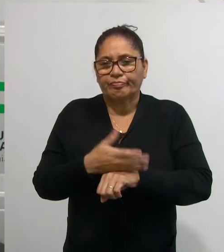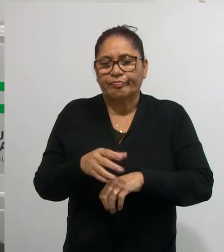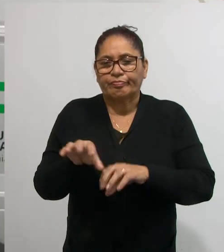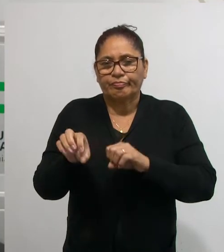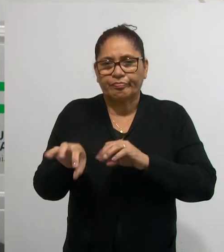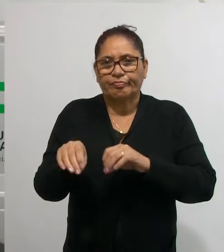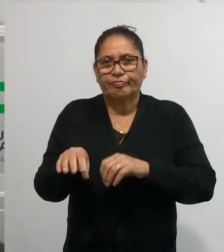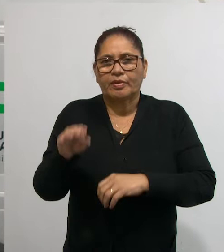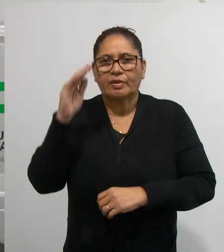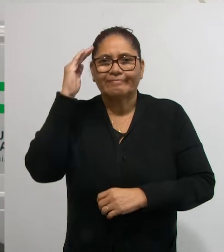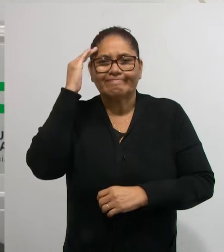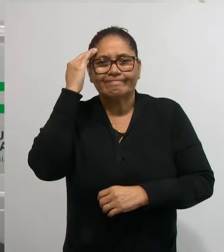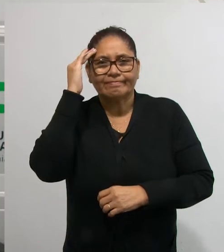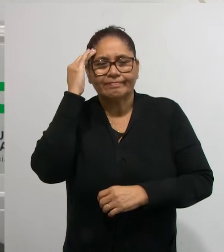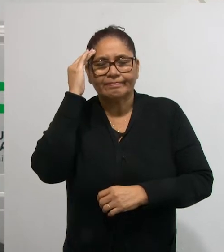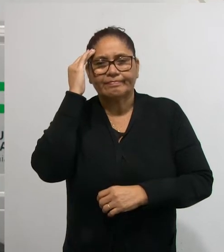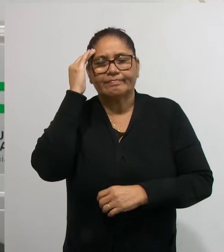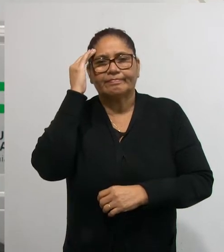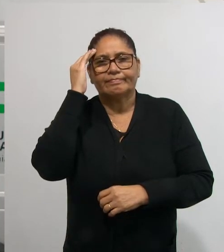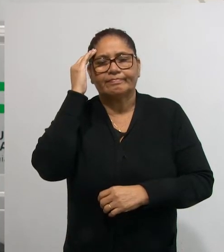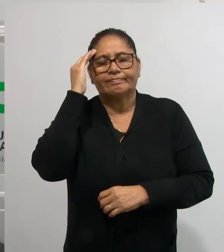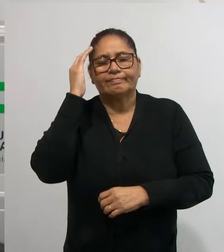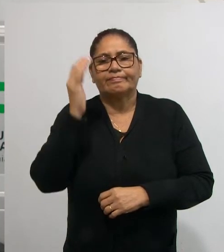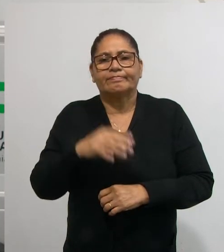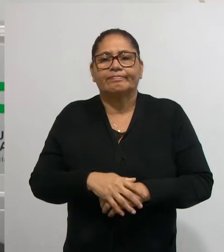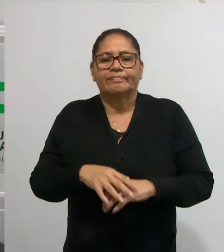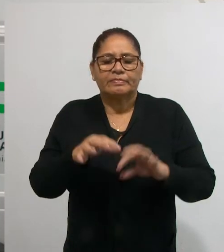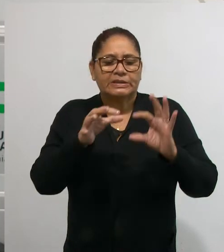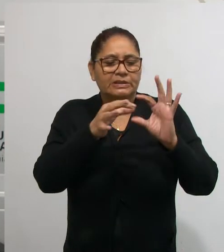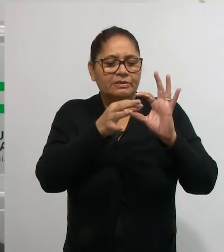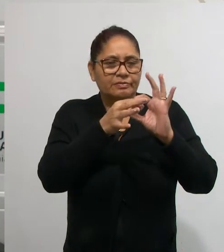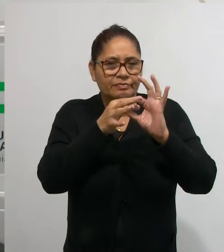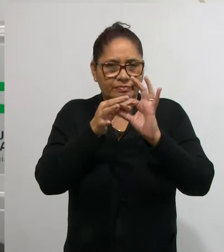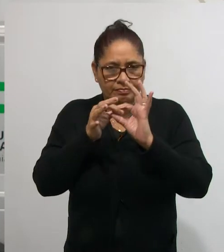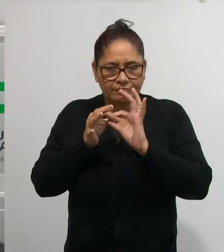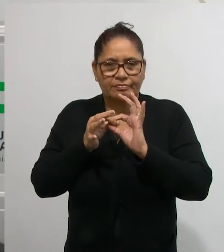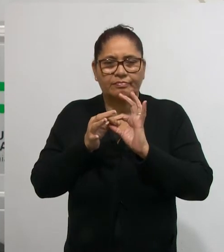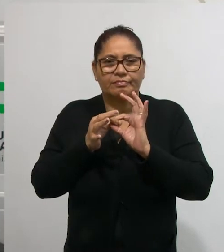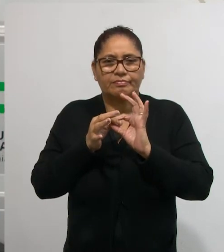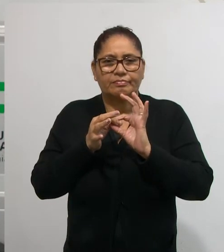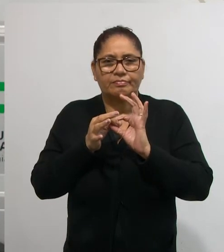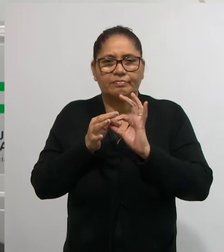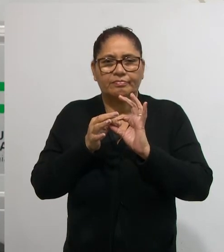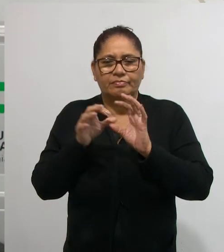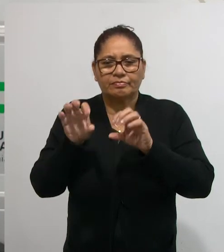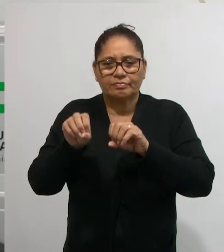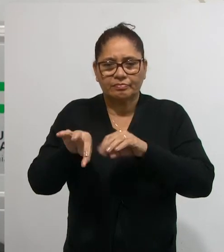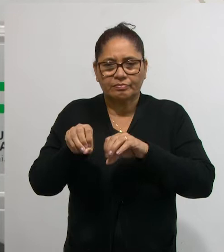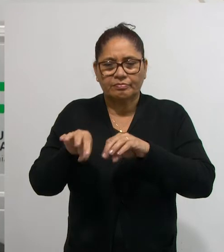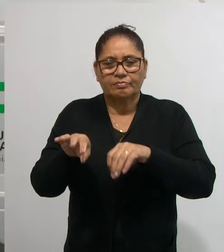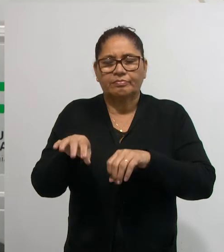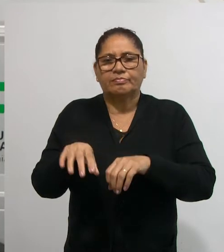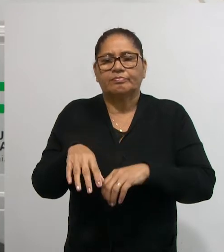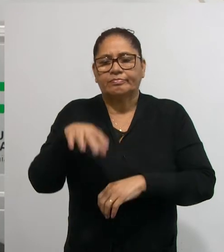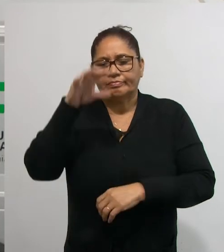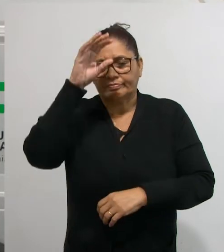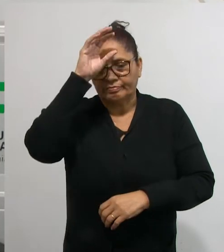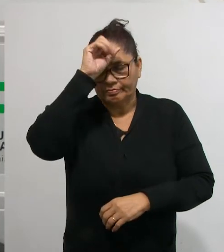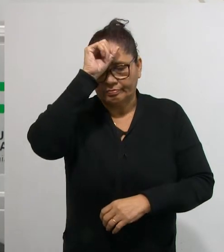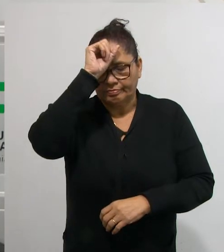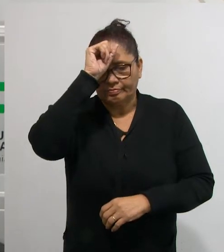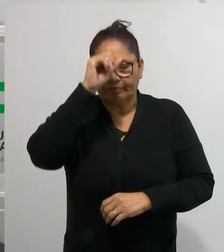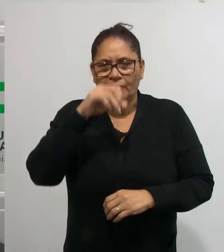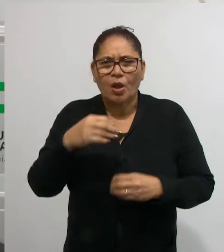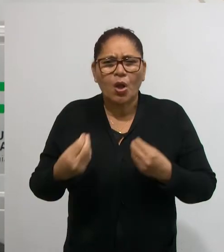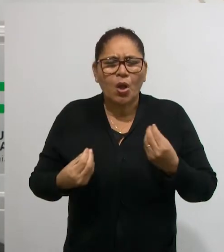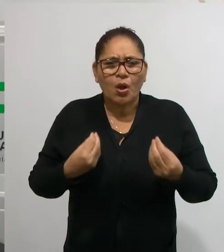que ser entendida dessa forma. Ela é o elo entre o ensino e a aprendizagem. Como